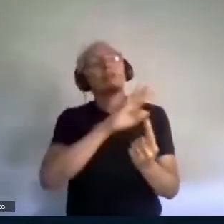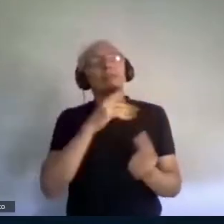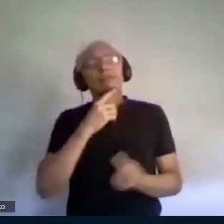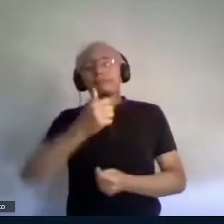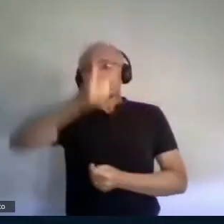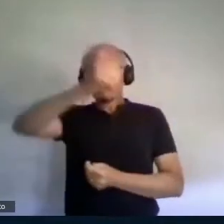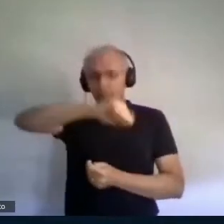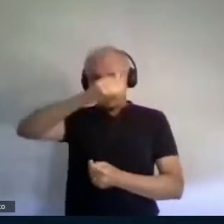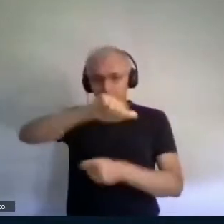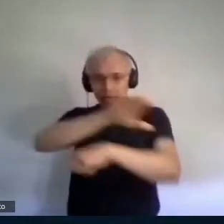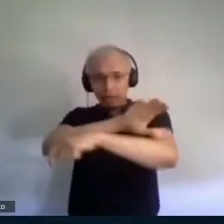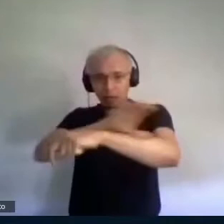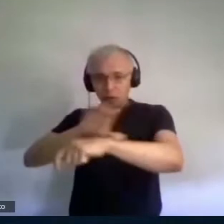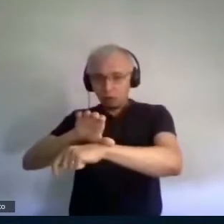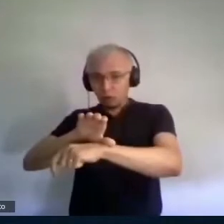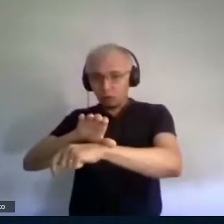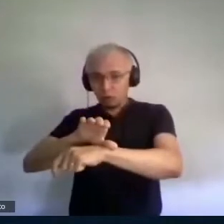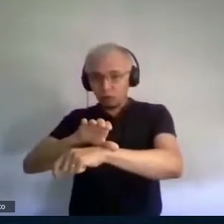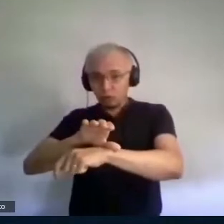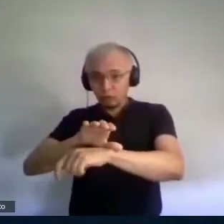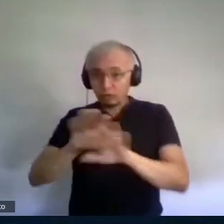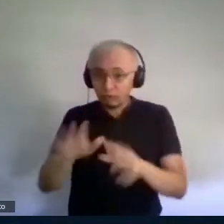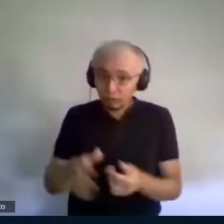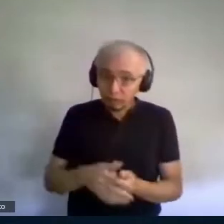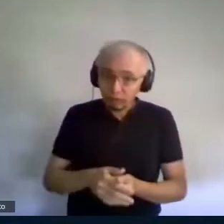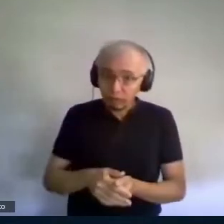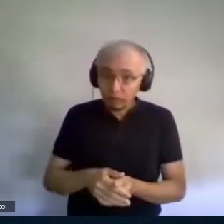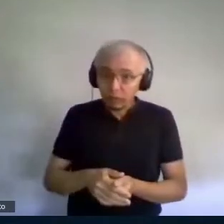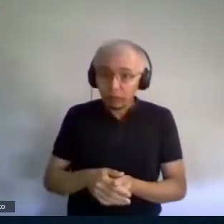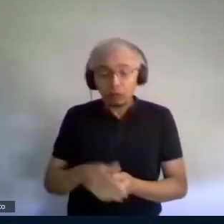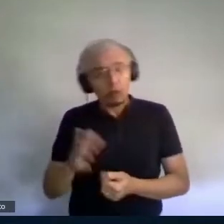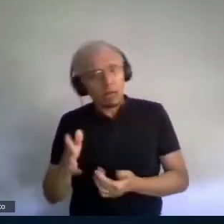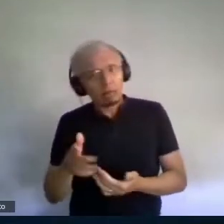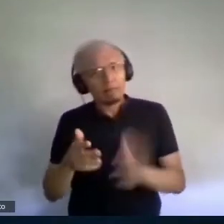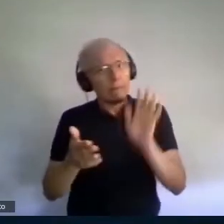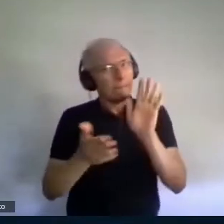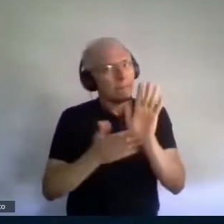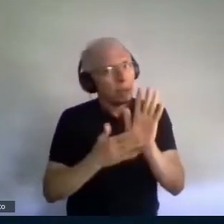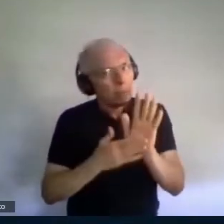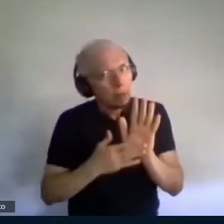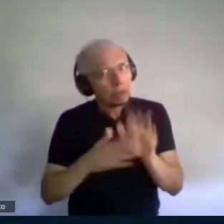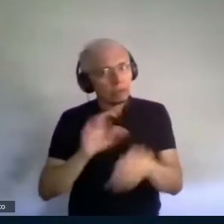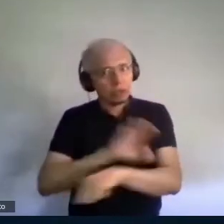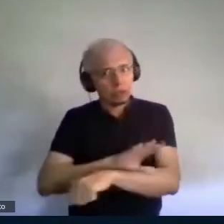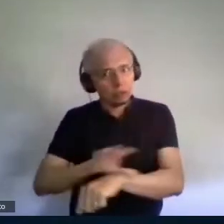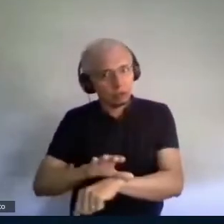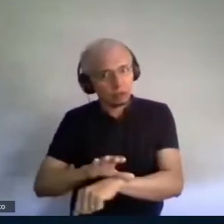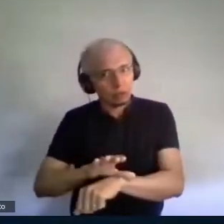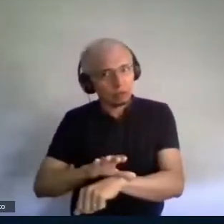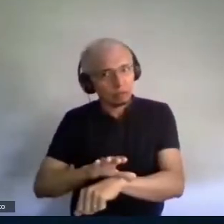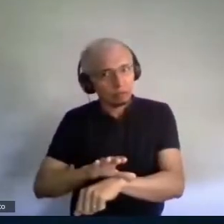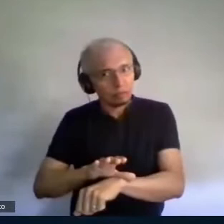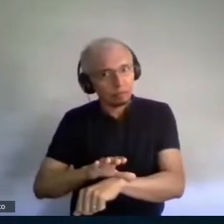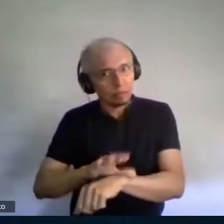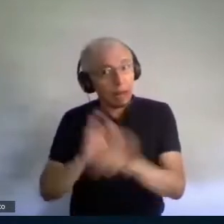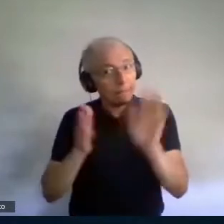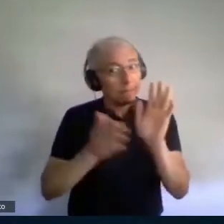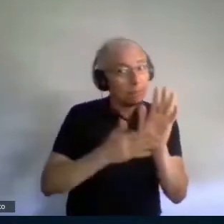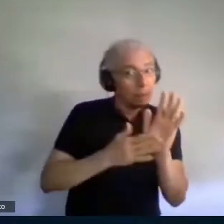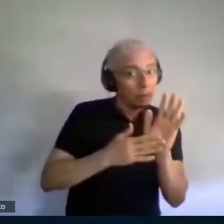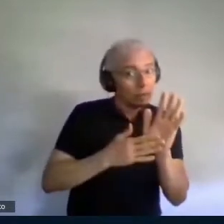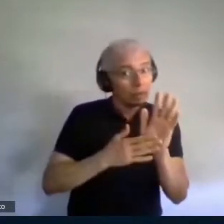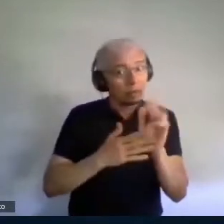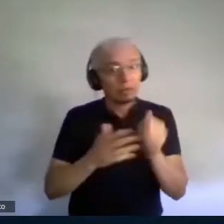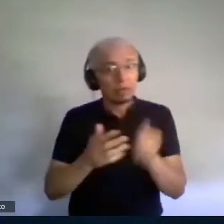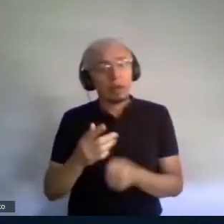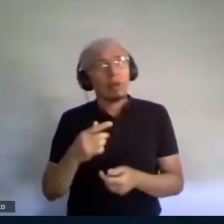cursos. Não seriam a proposta de cursos? Para você pensar também. Tá. Porque você